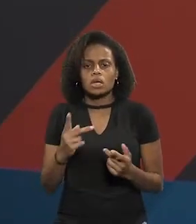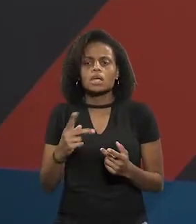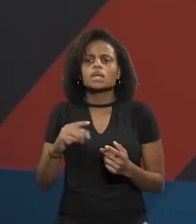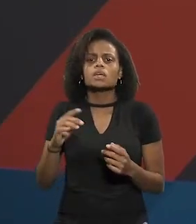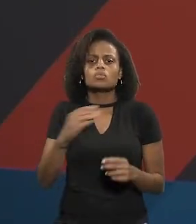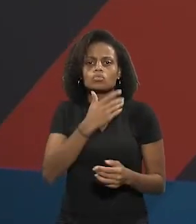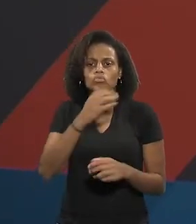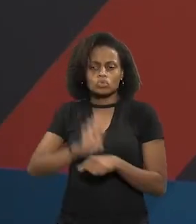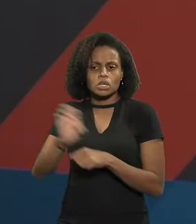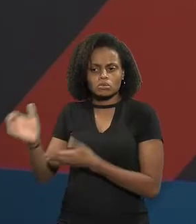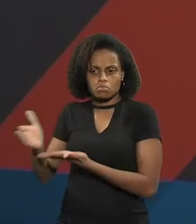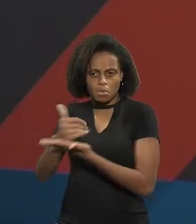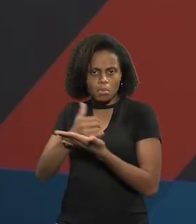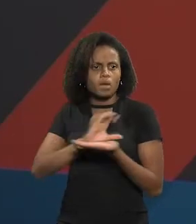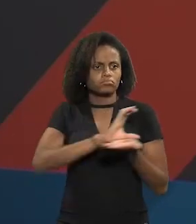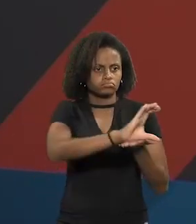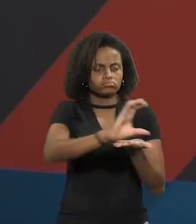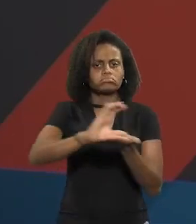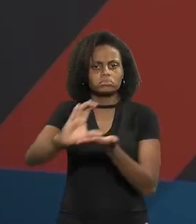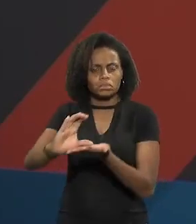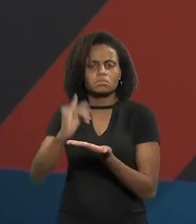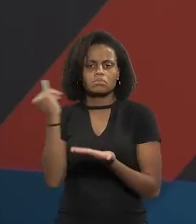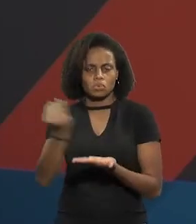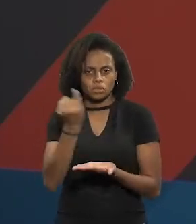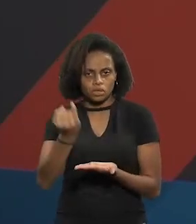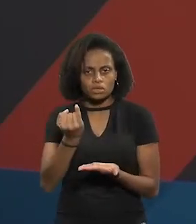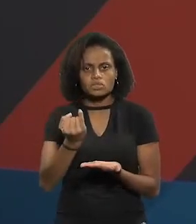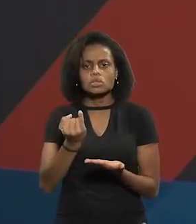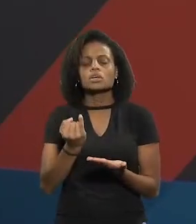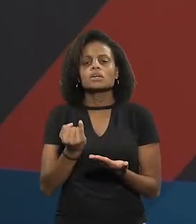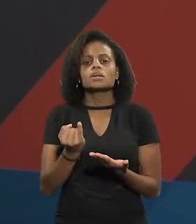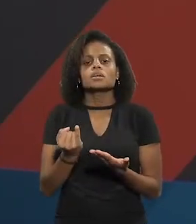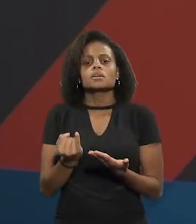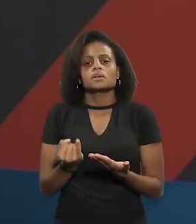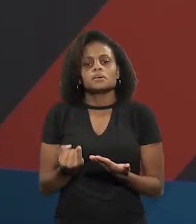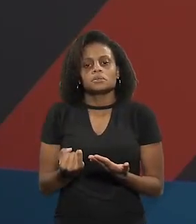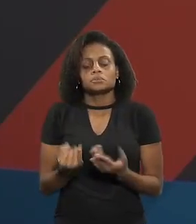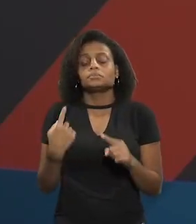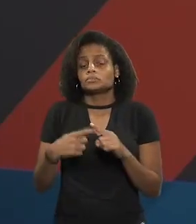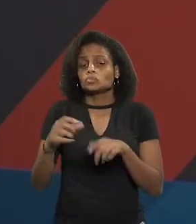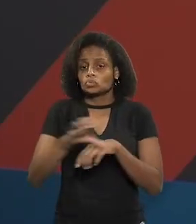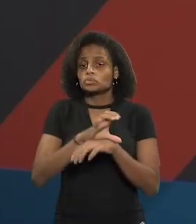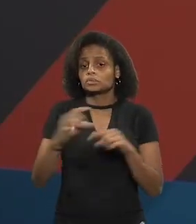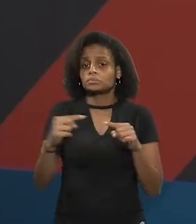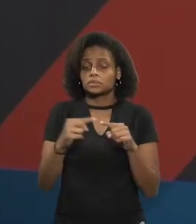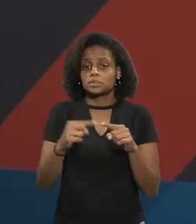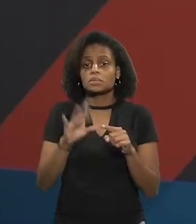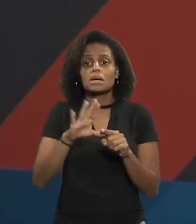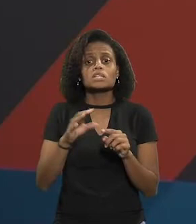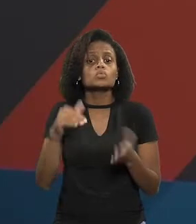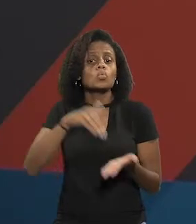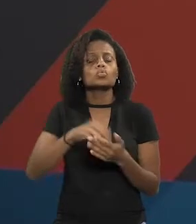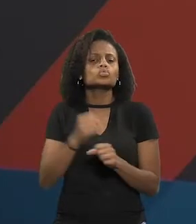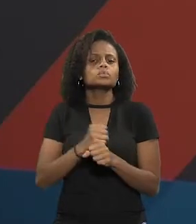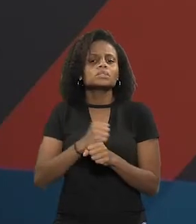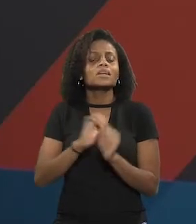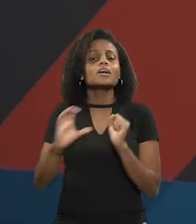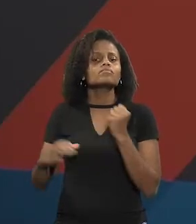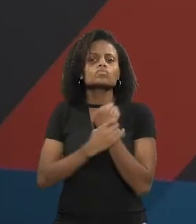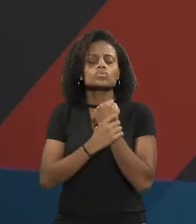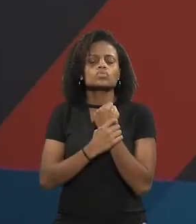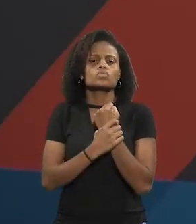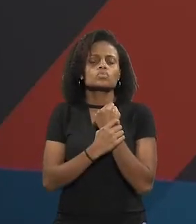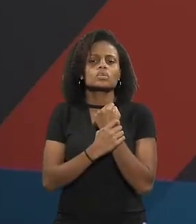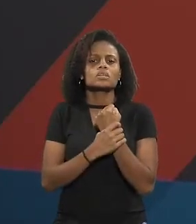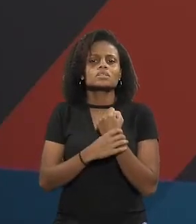né, educação e saúde já estão nessas prioridades previstas pela Constituição, mas nos últimos anos a segurança